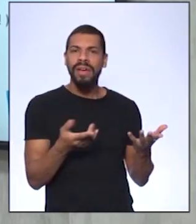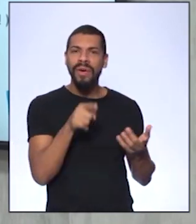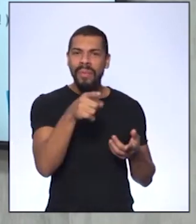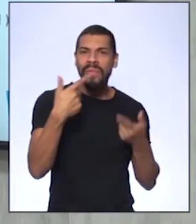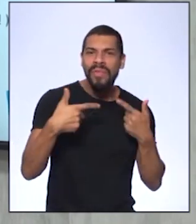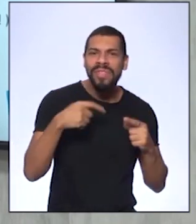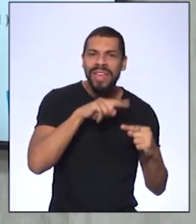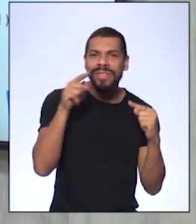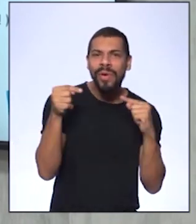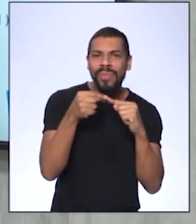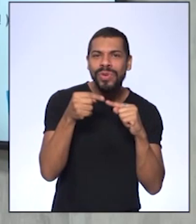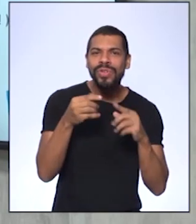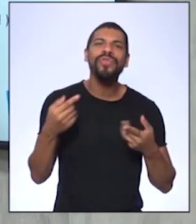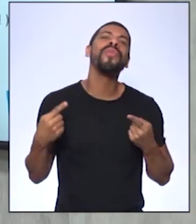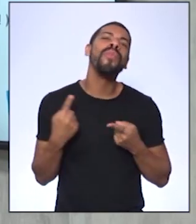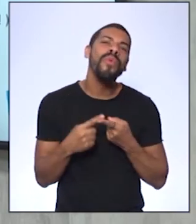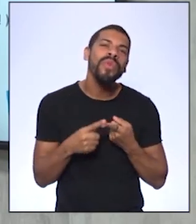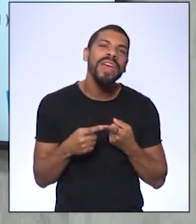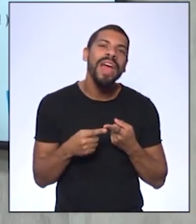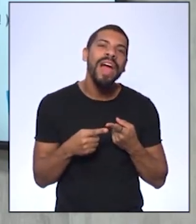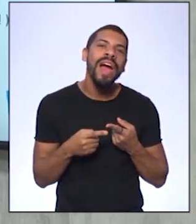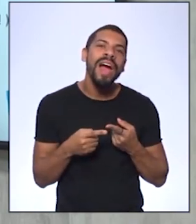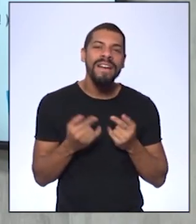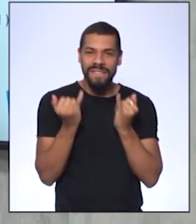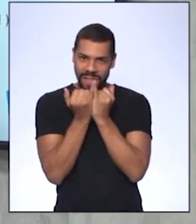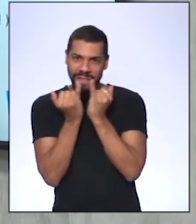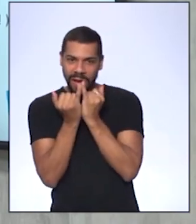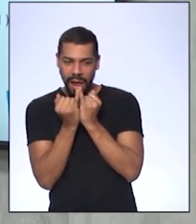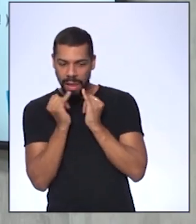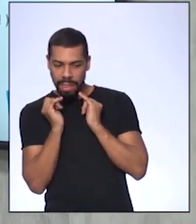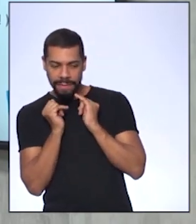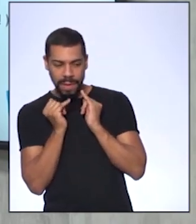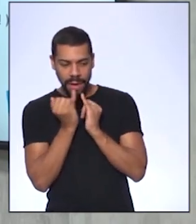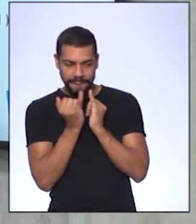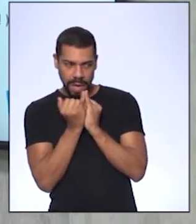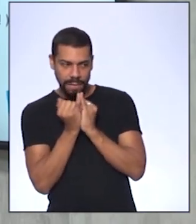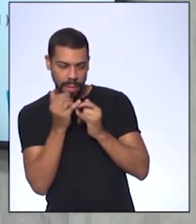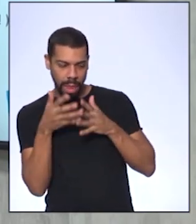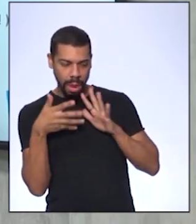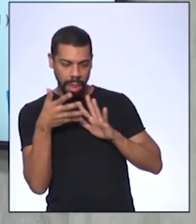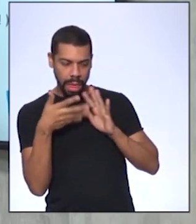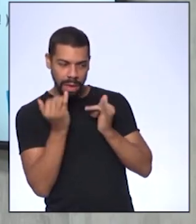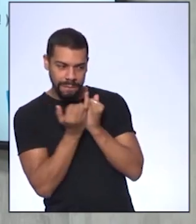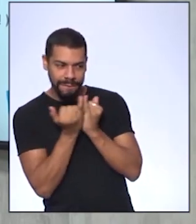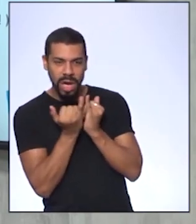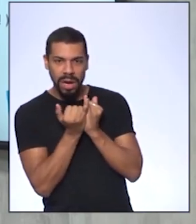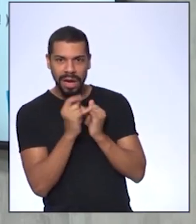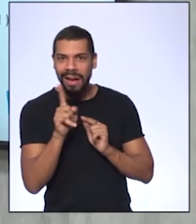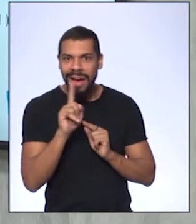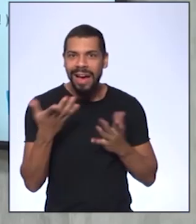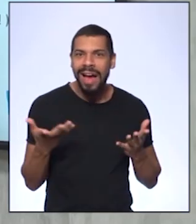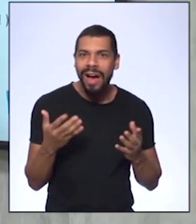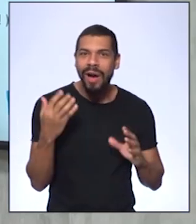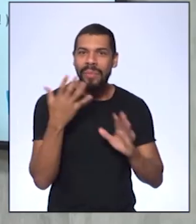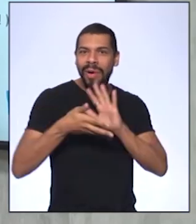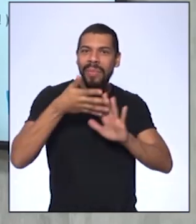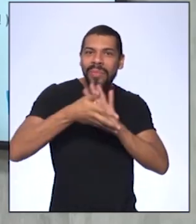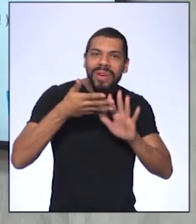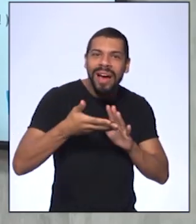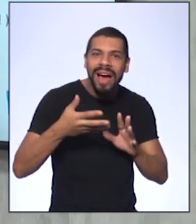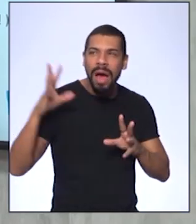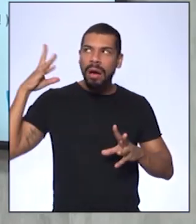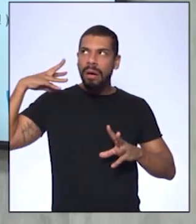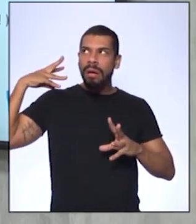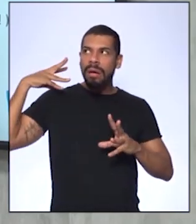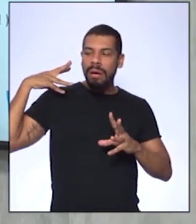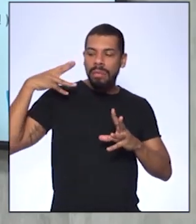você pretende contar uma fofoca? É simplesmente porque você pretende reproduzir uma mensagem que chegou até